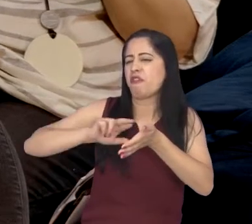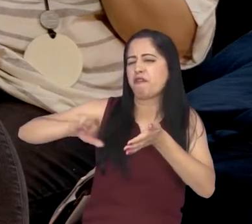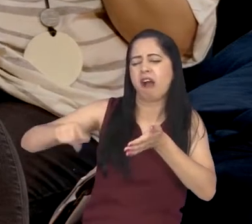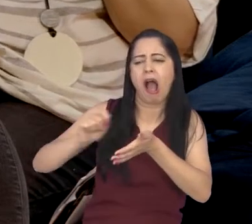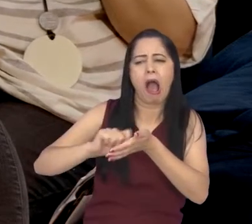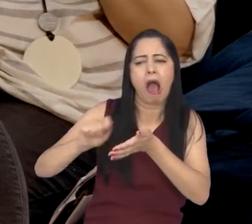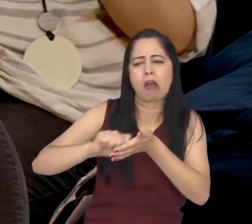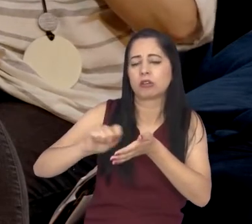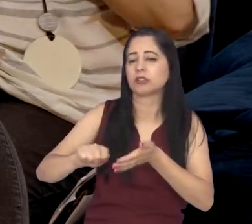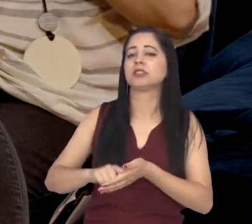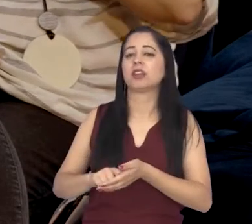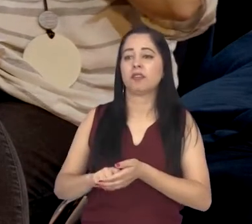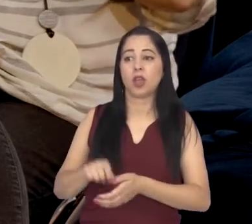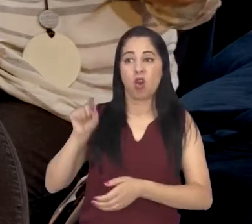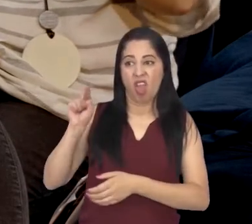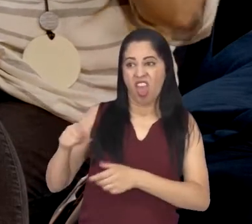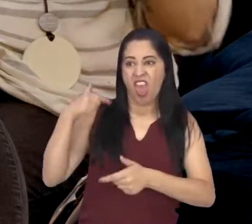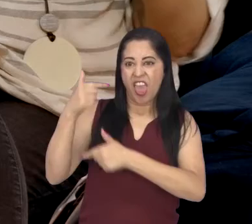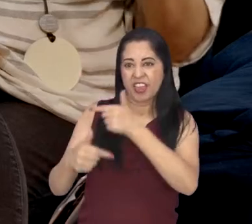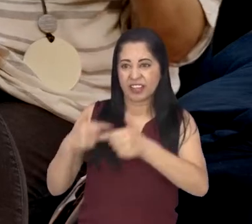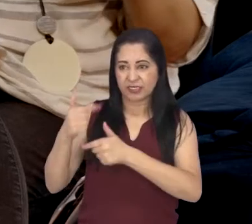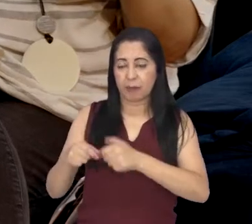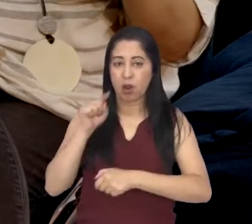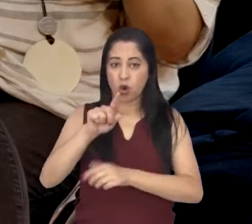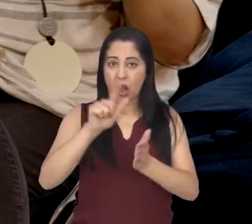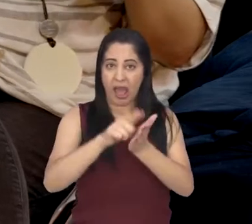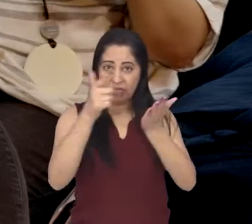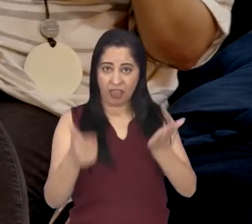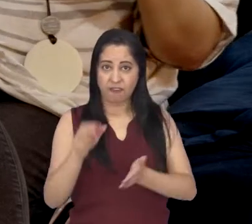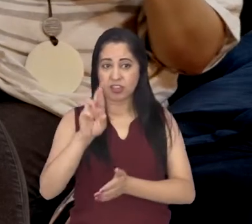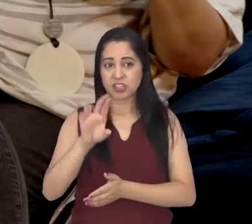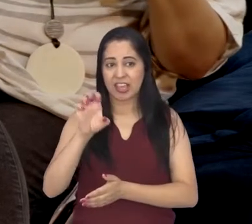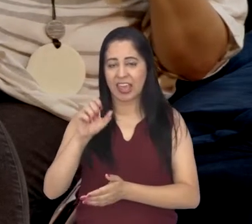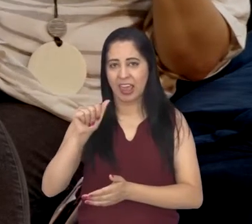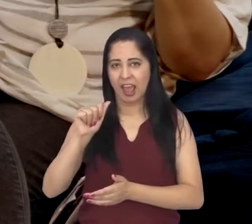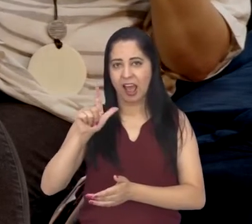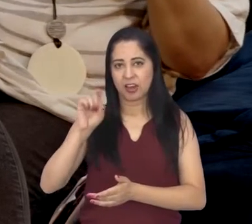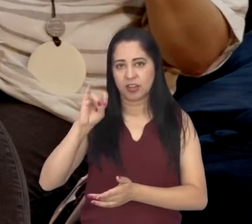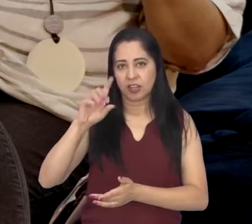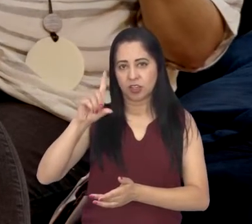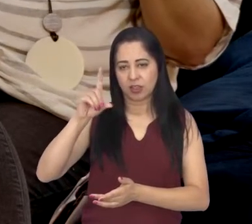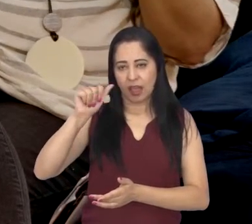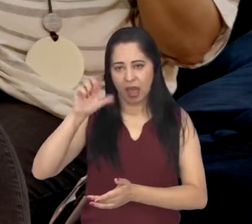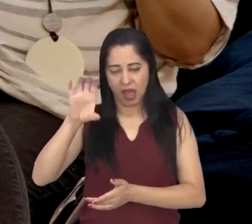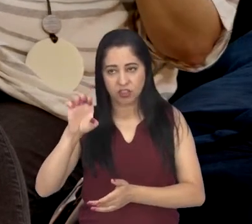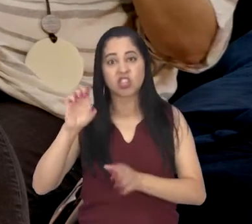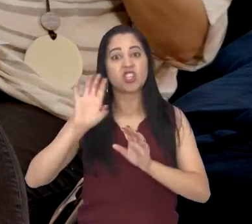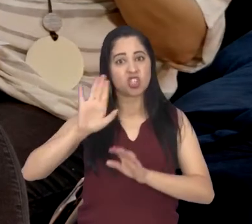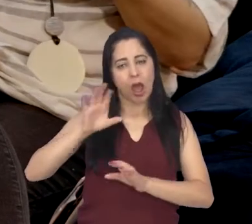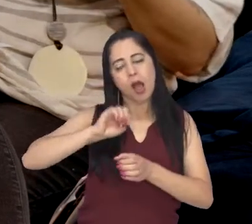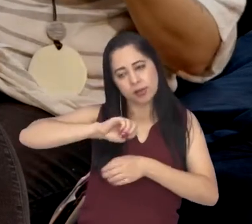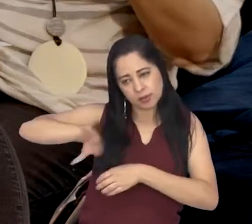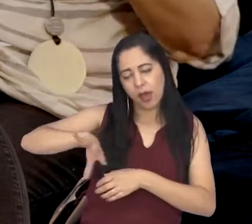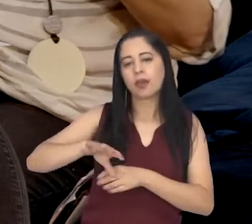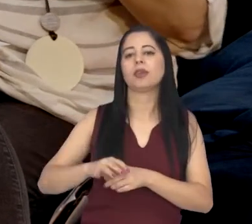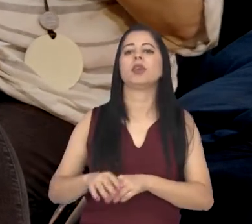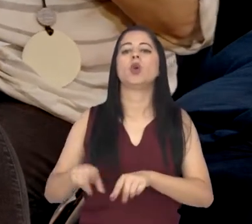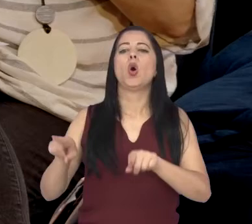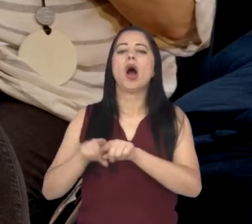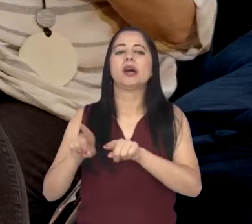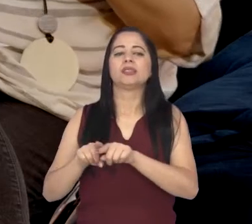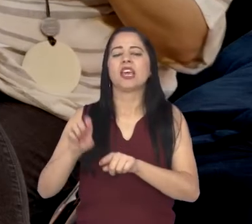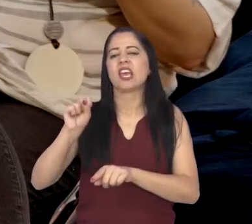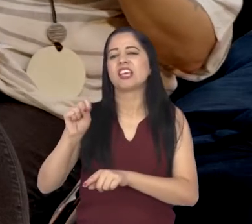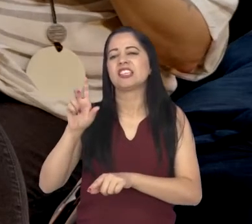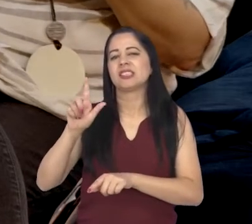revista Realidade, então ele era desse boom do novo jornalismo, né? Tantos como outros, né, que você já citou, Sérgio de Souza,